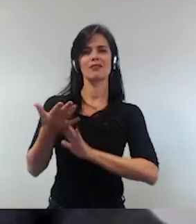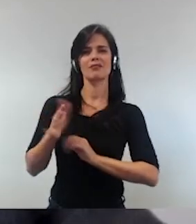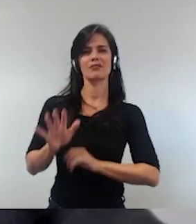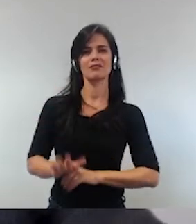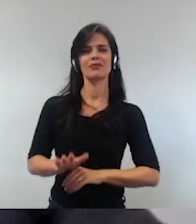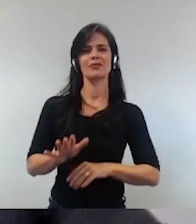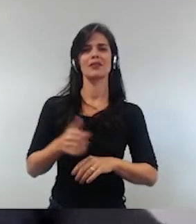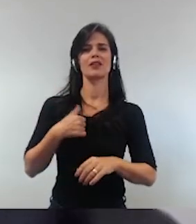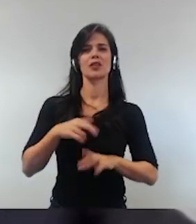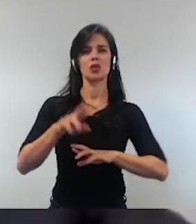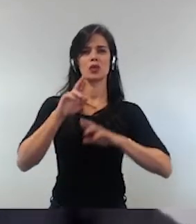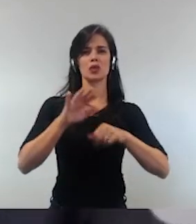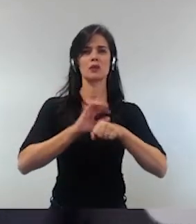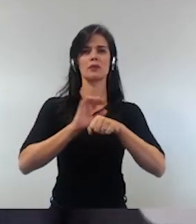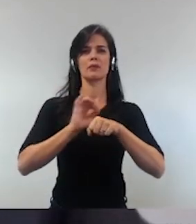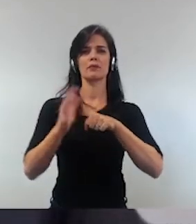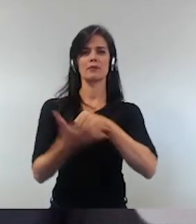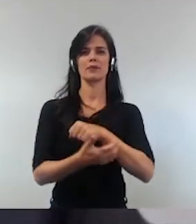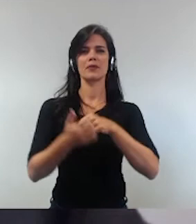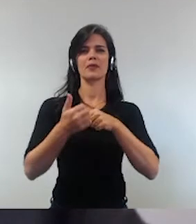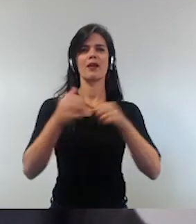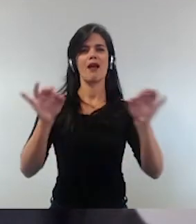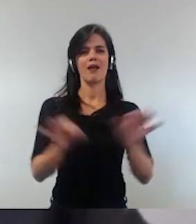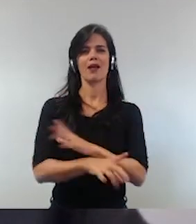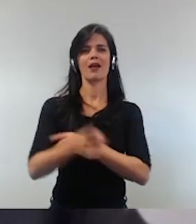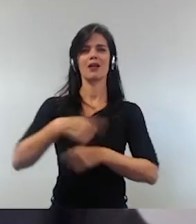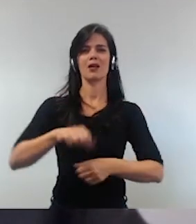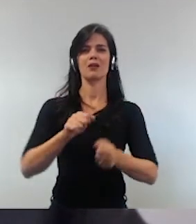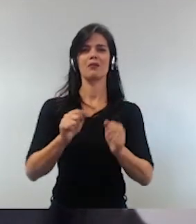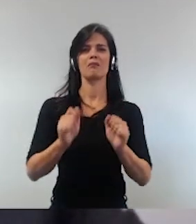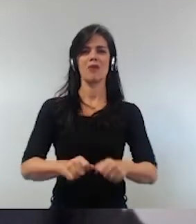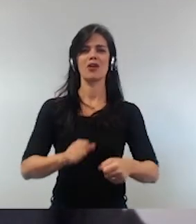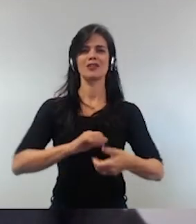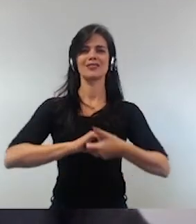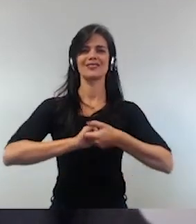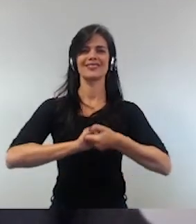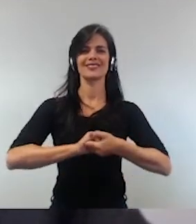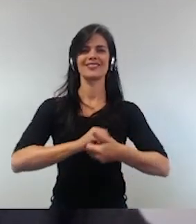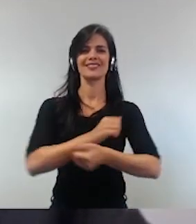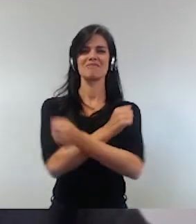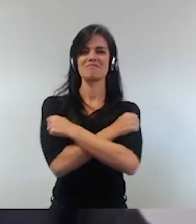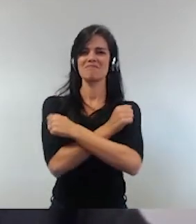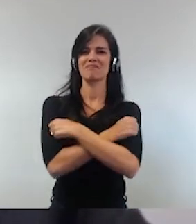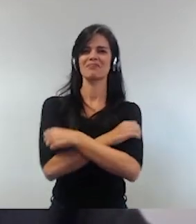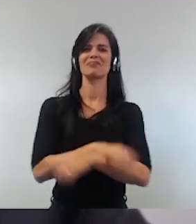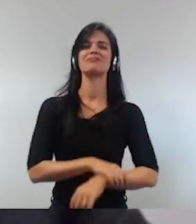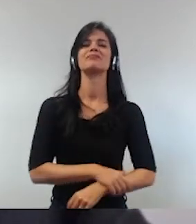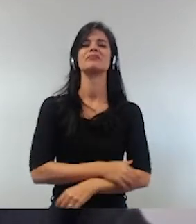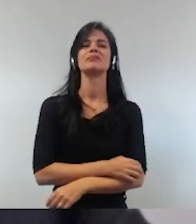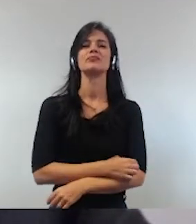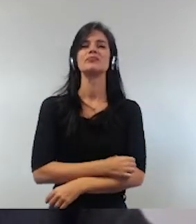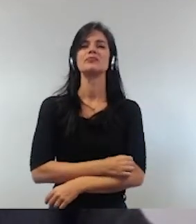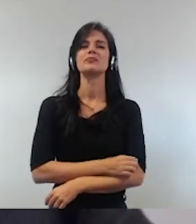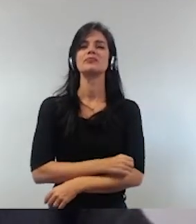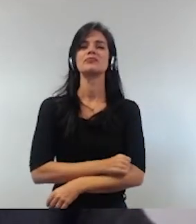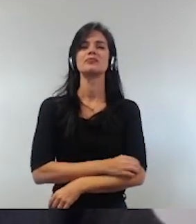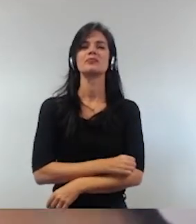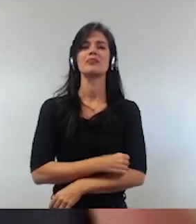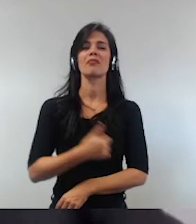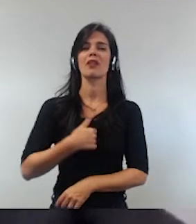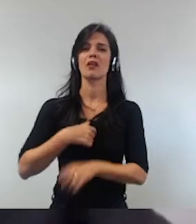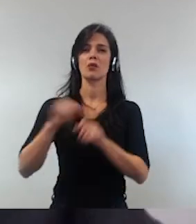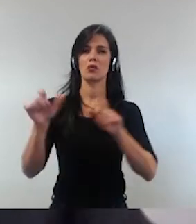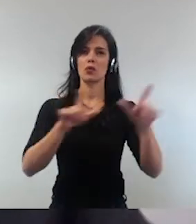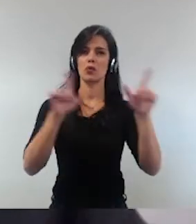essa pandemia passe logo, possamos apertar as mãos, né, e abraçar os amigos. Eu fiz uma pequena exposição bastante didática para